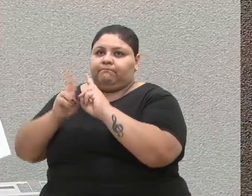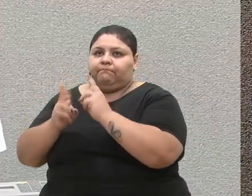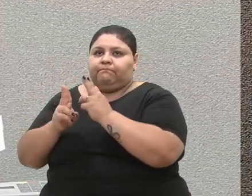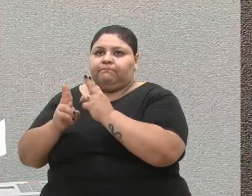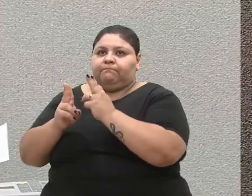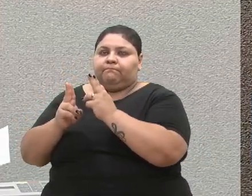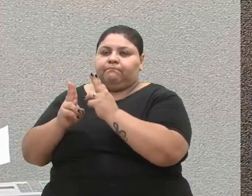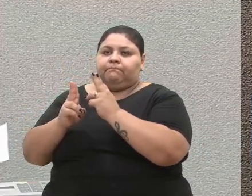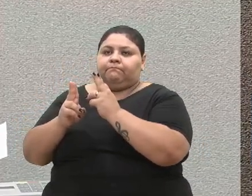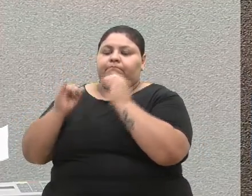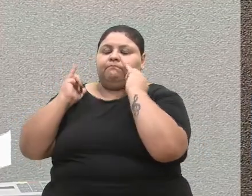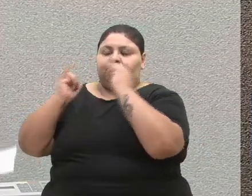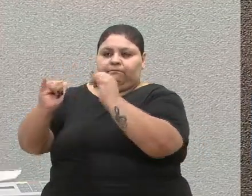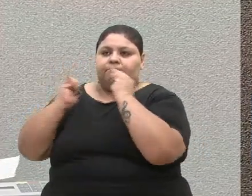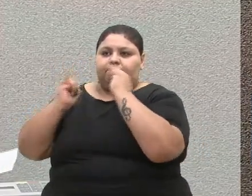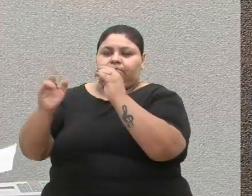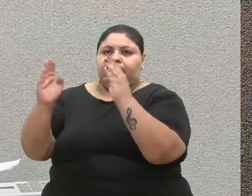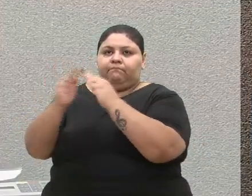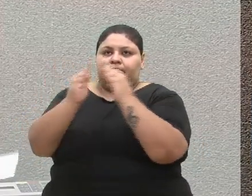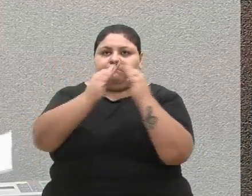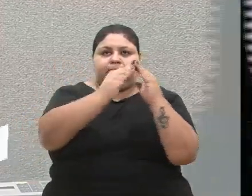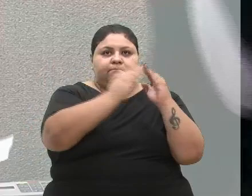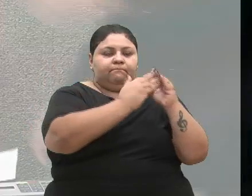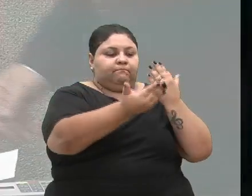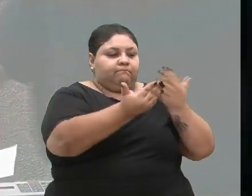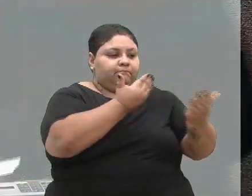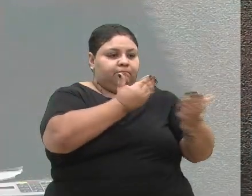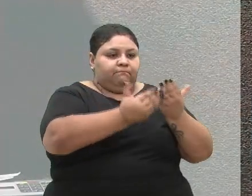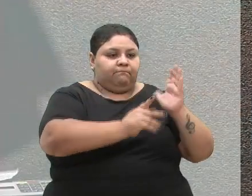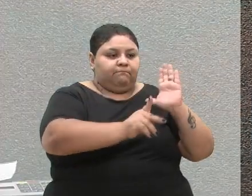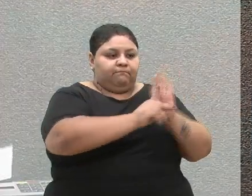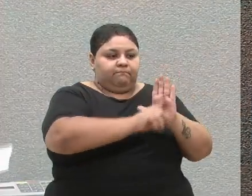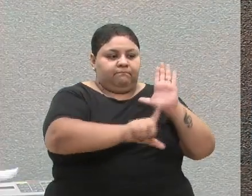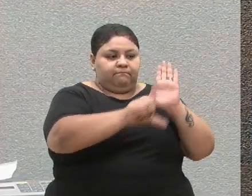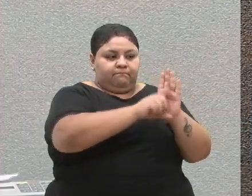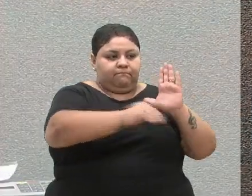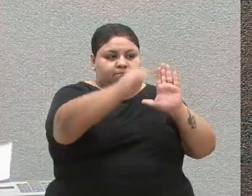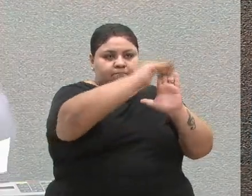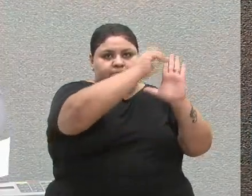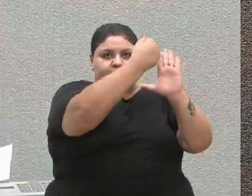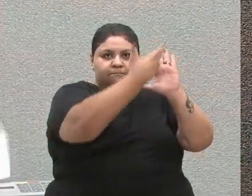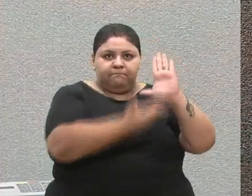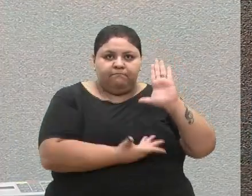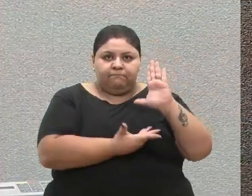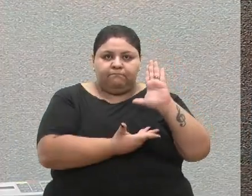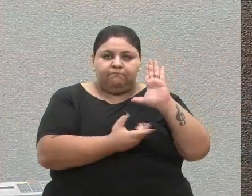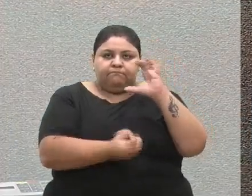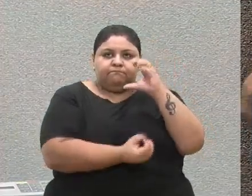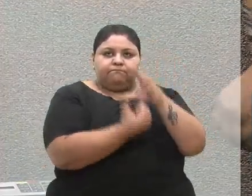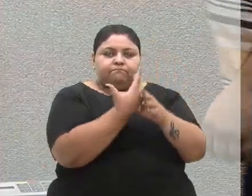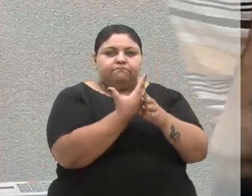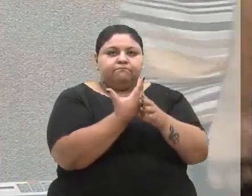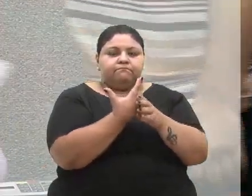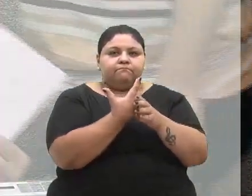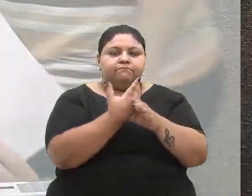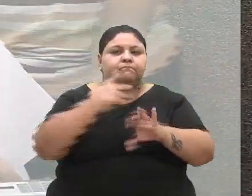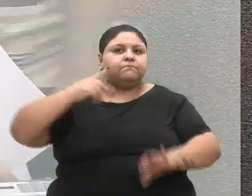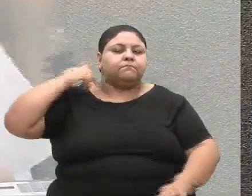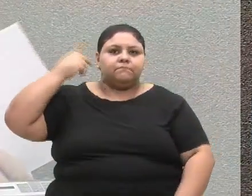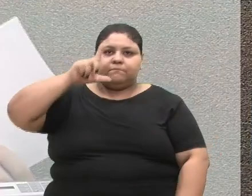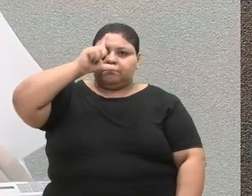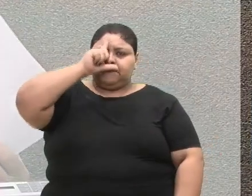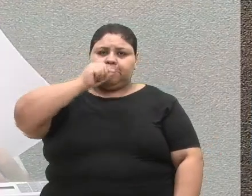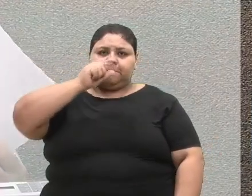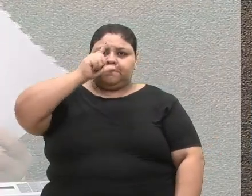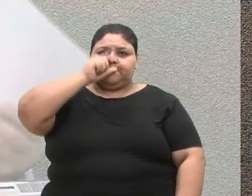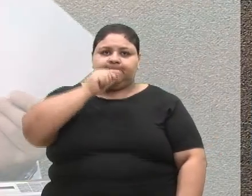e Habitação, para análise e parecer do projeto de lei supramencionado, de autoria do vereador Sandro Fantinel, que